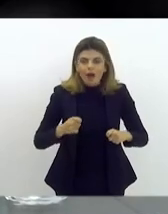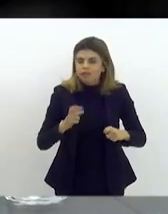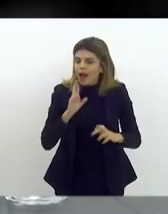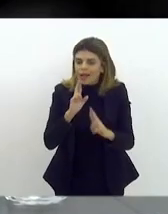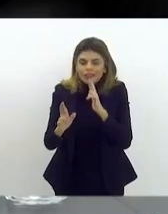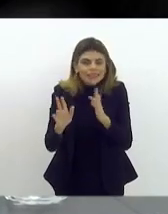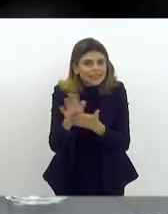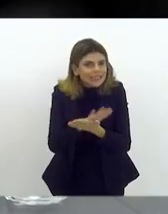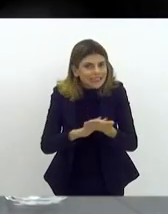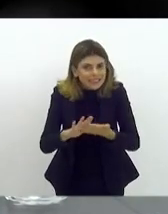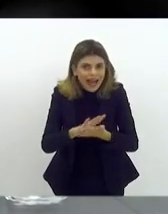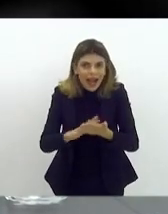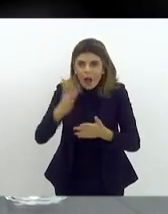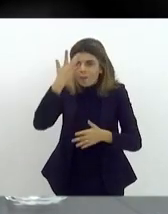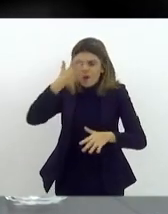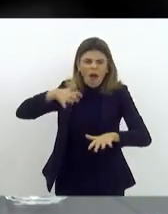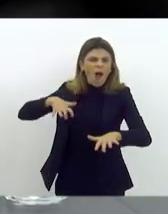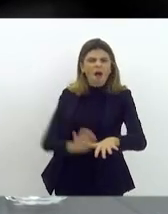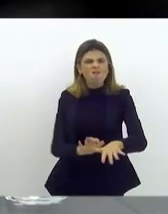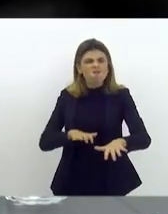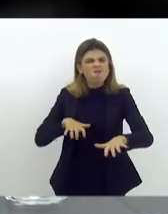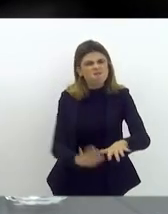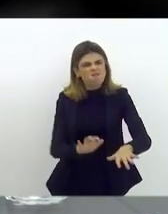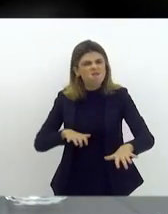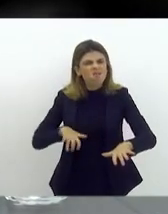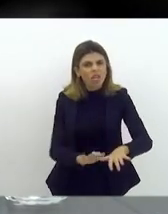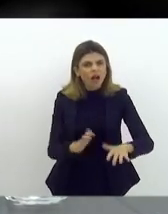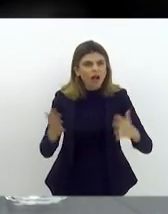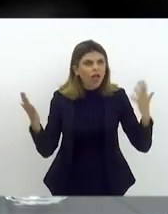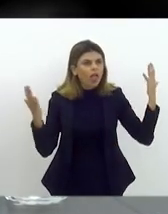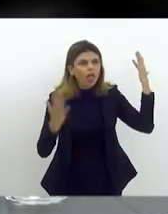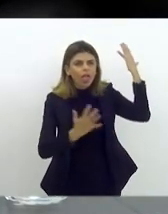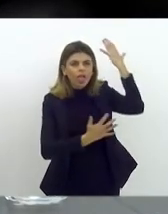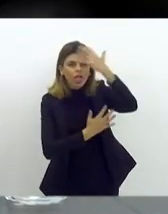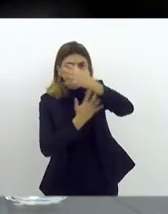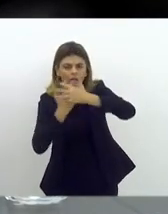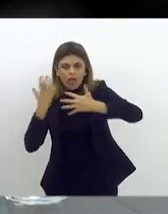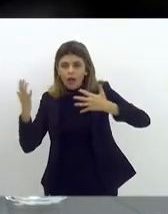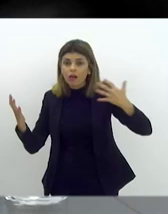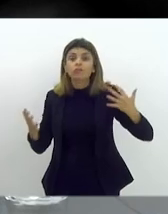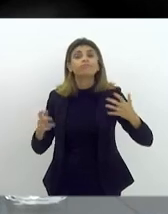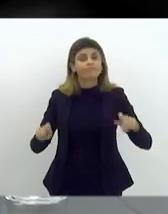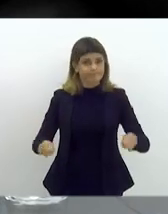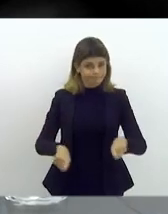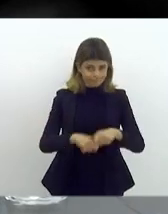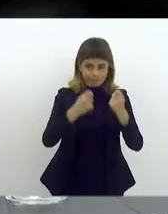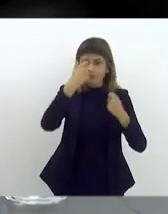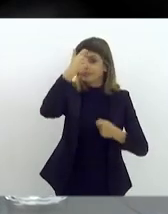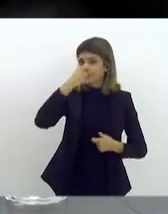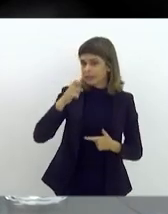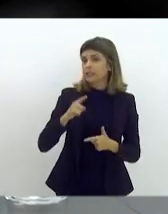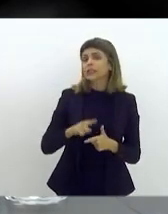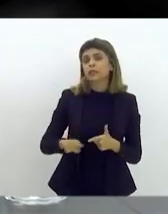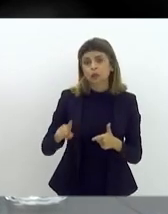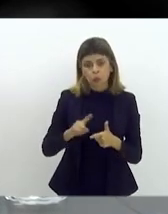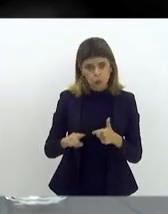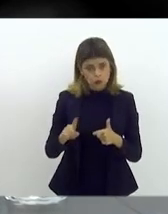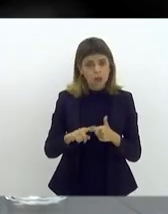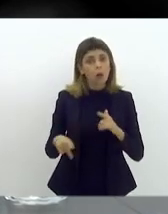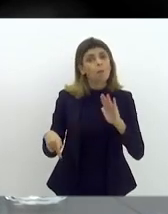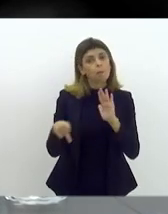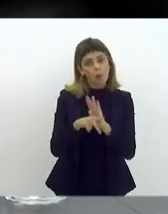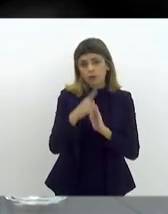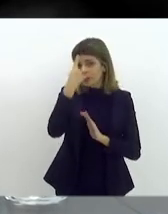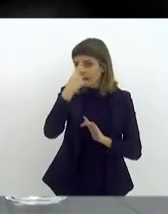de resistir a prática de mato ou ainda né de se opor eventual registro ou consentimento contra divulgação